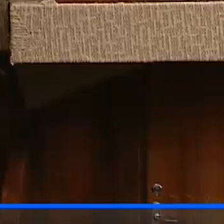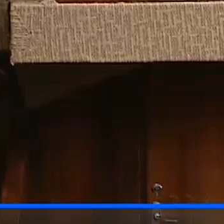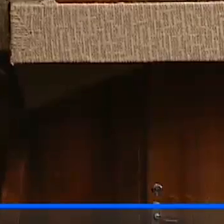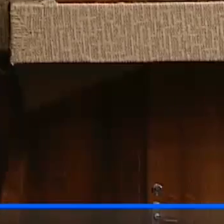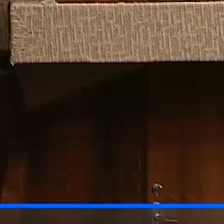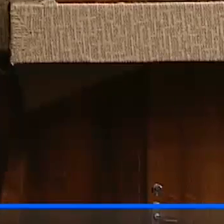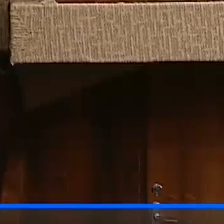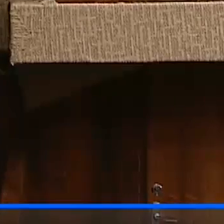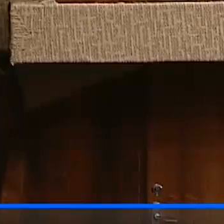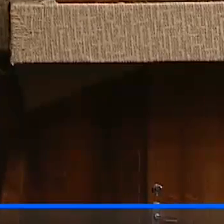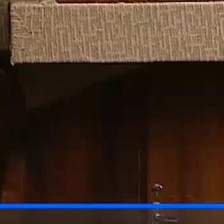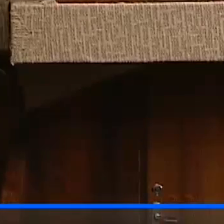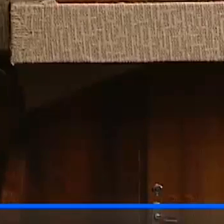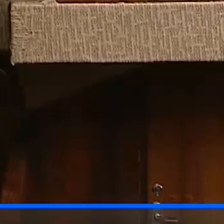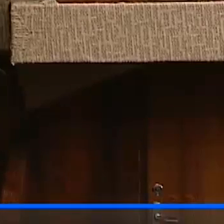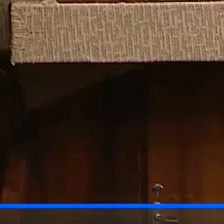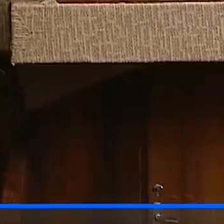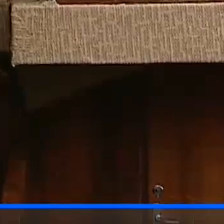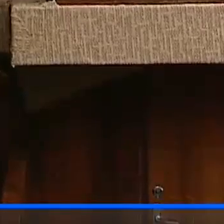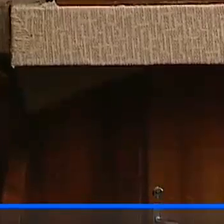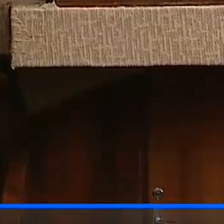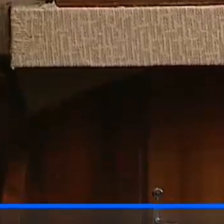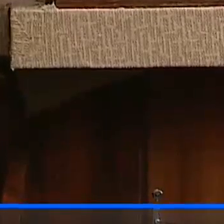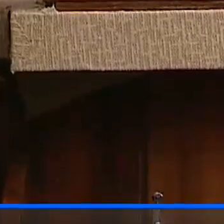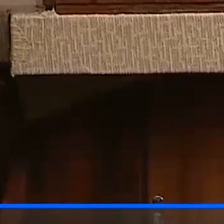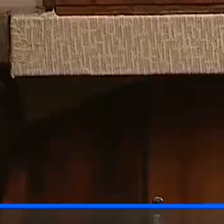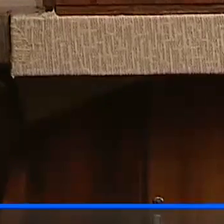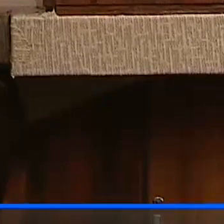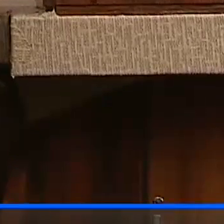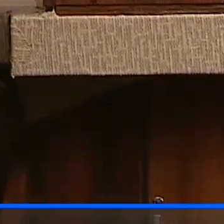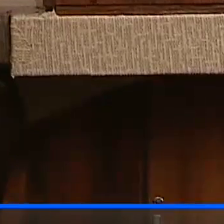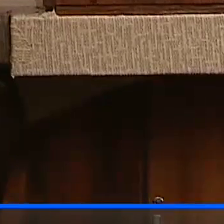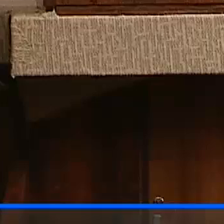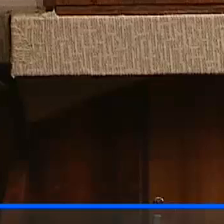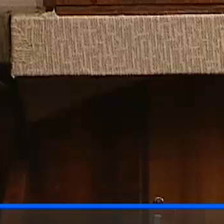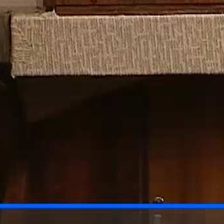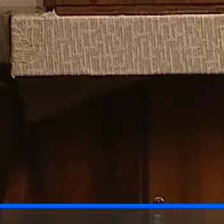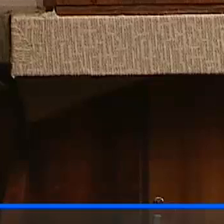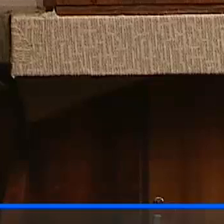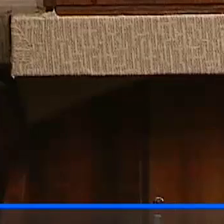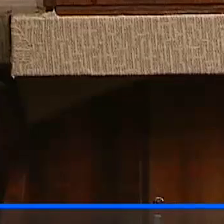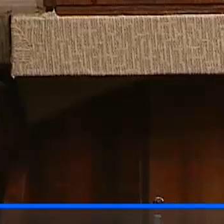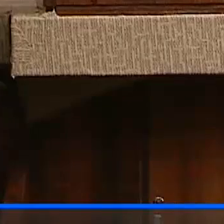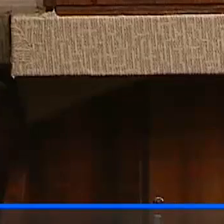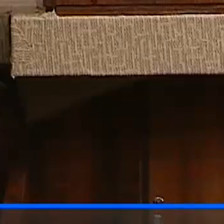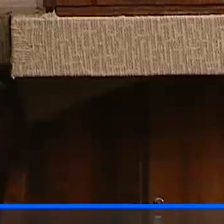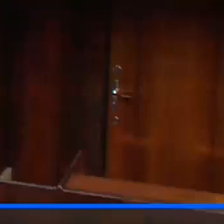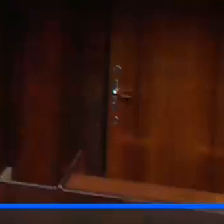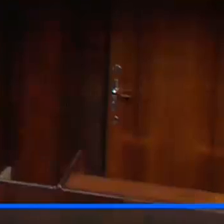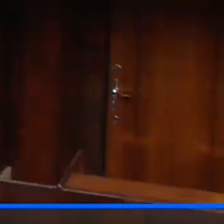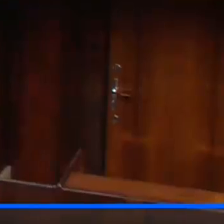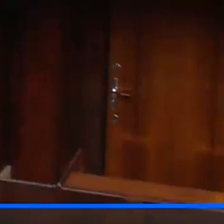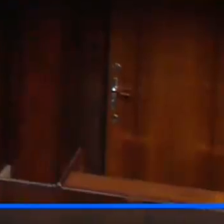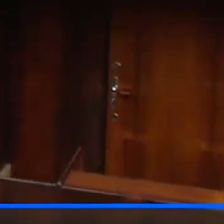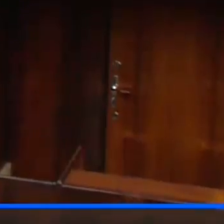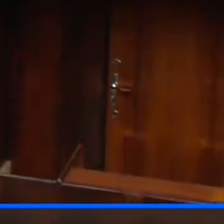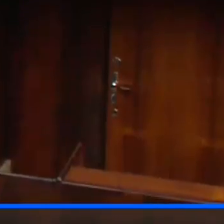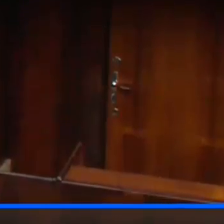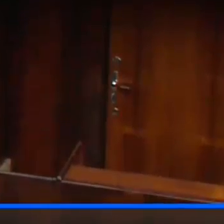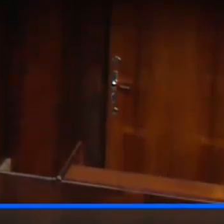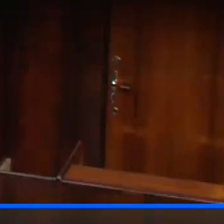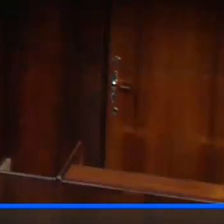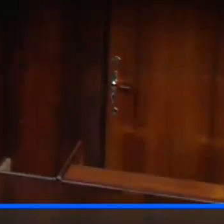mdb estão ali já recebendo os cumprimentos fazendo registro recebendo uma placa oferecida pelo parlamento